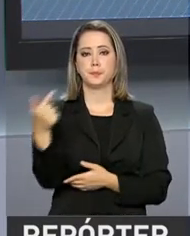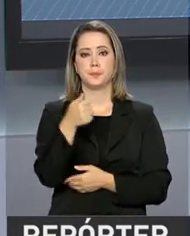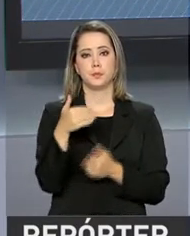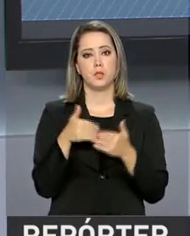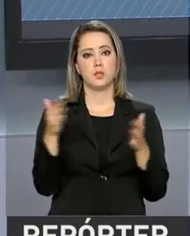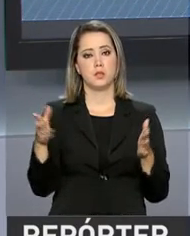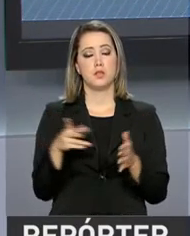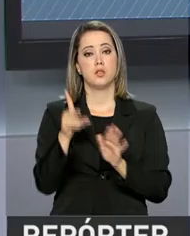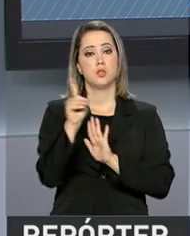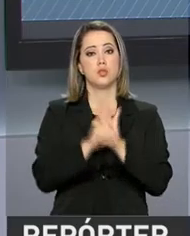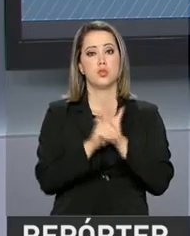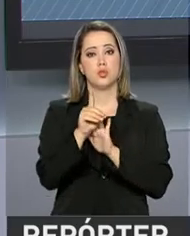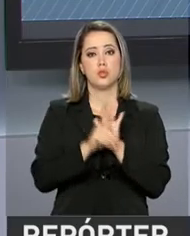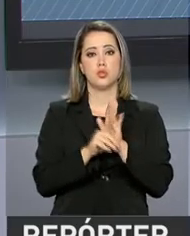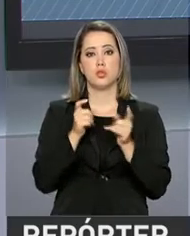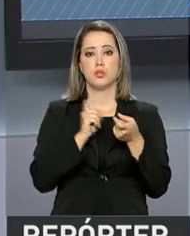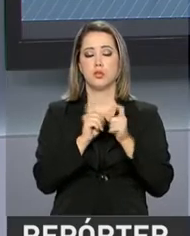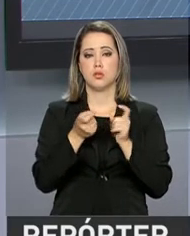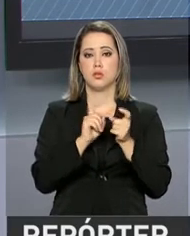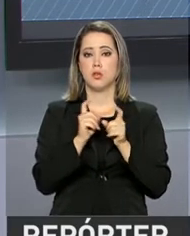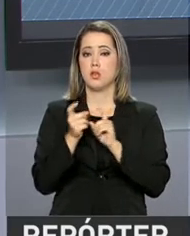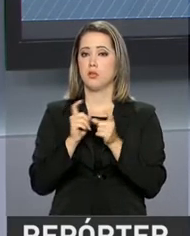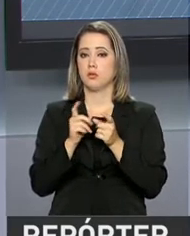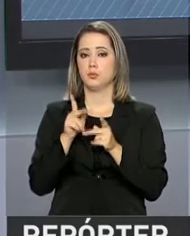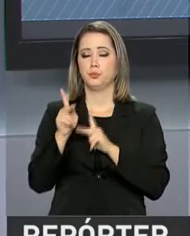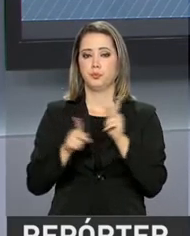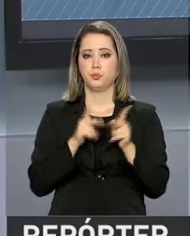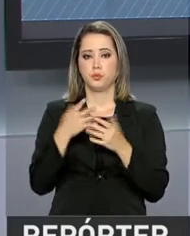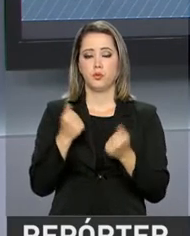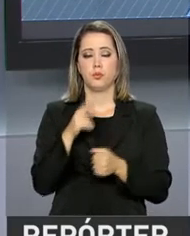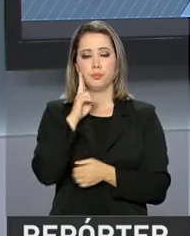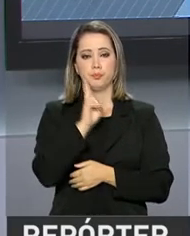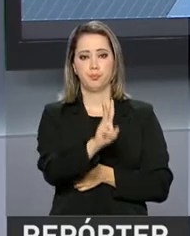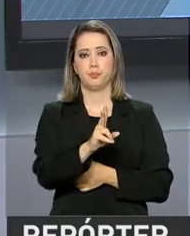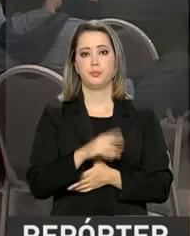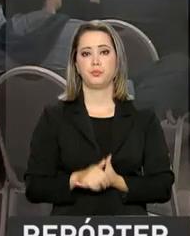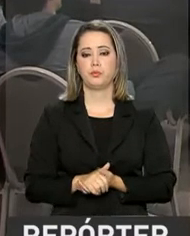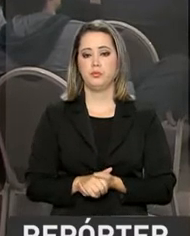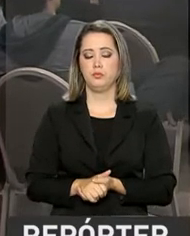Direito Administrativo e Administração Pública. Veja como foi.